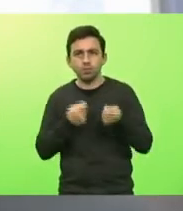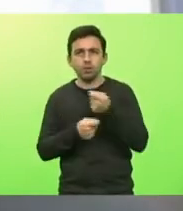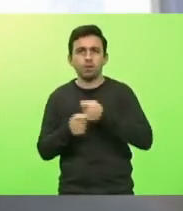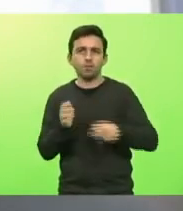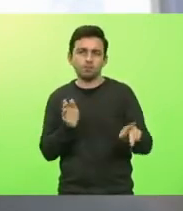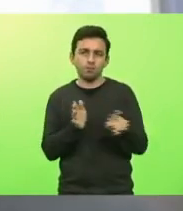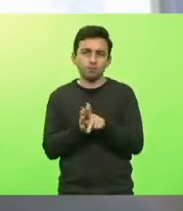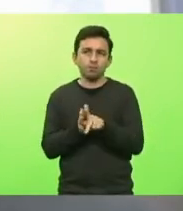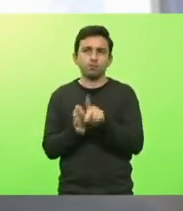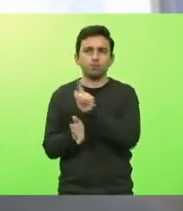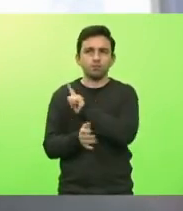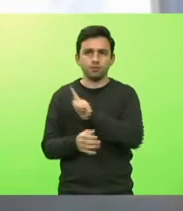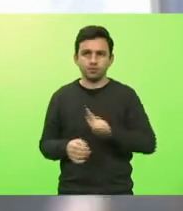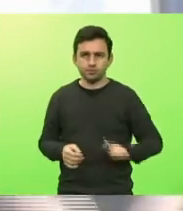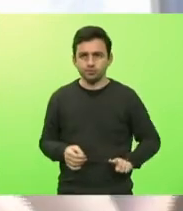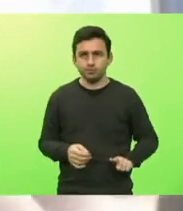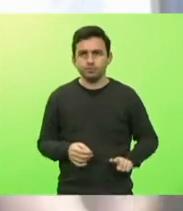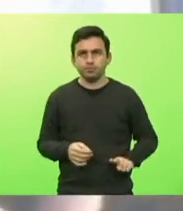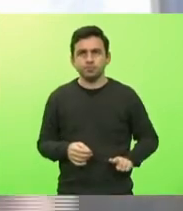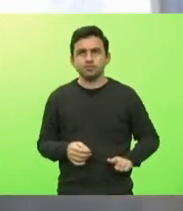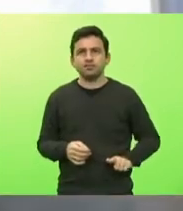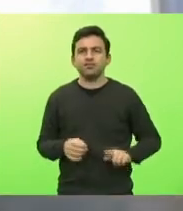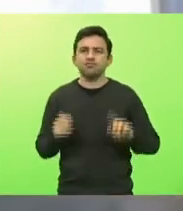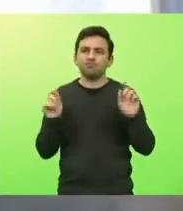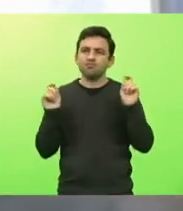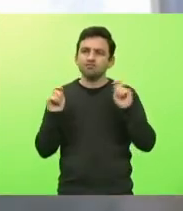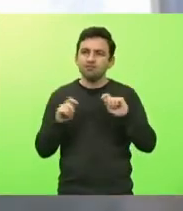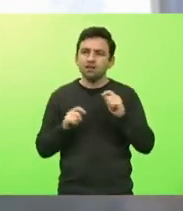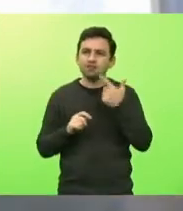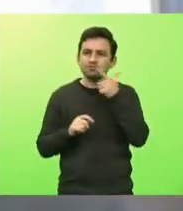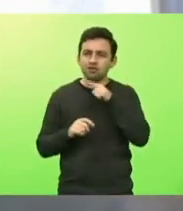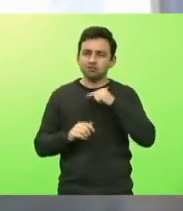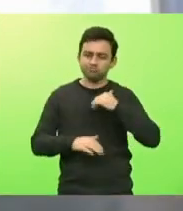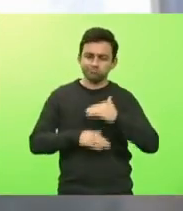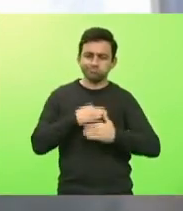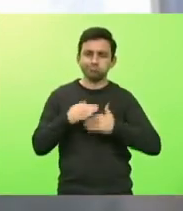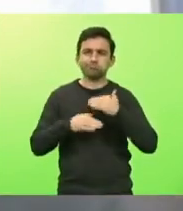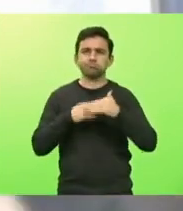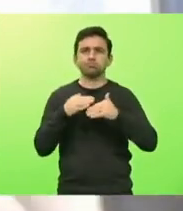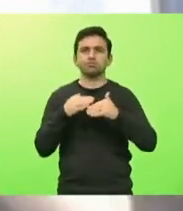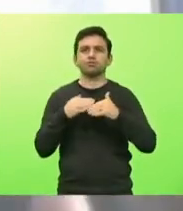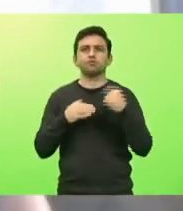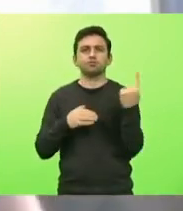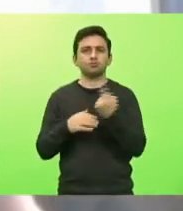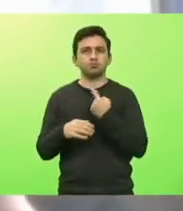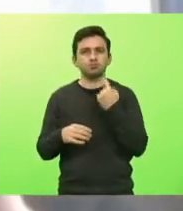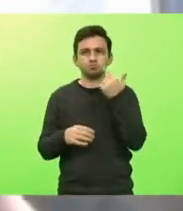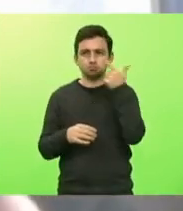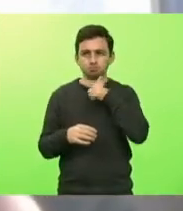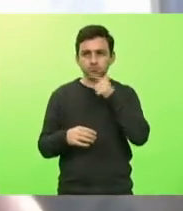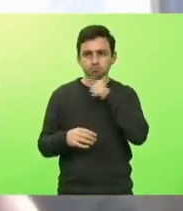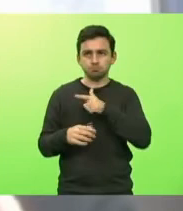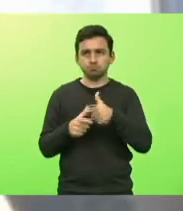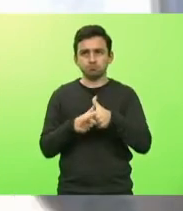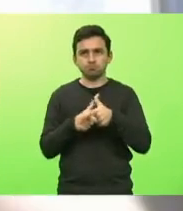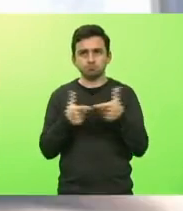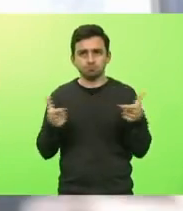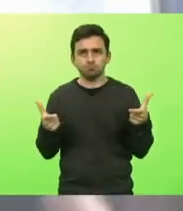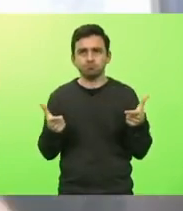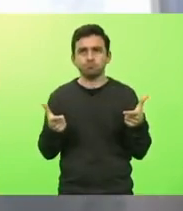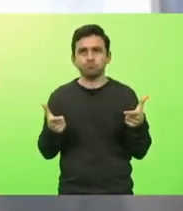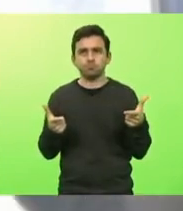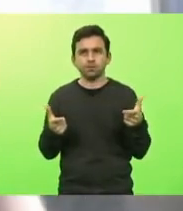Estado para dar-lhes mais condições e que a gente possa ampliar